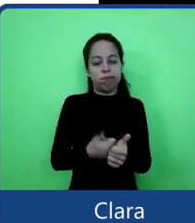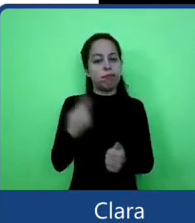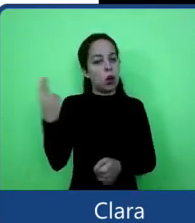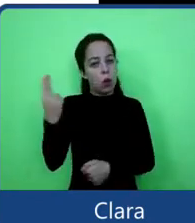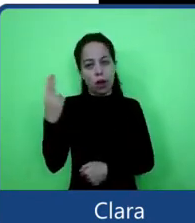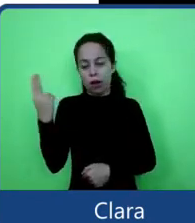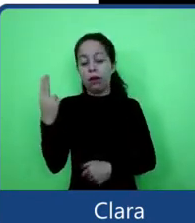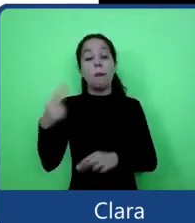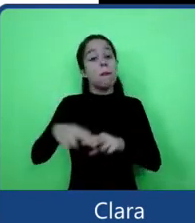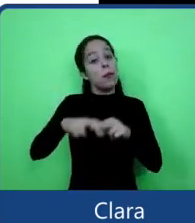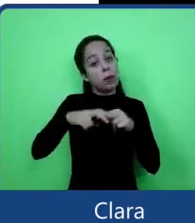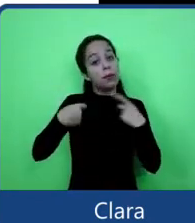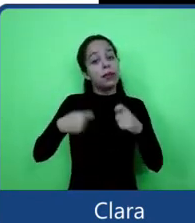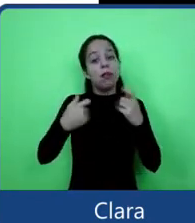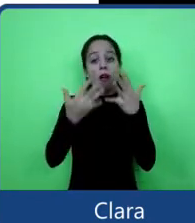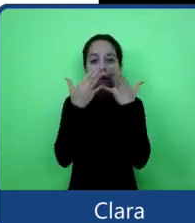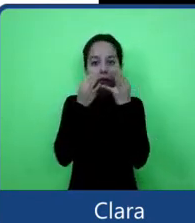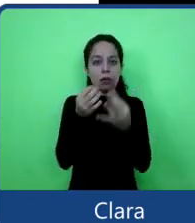para